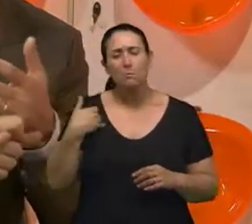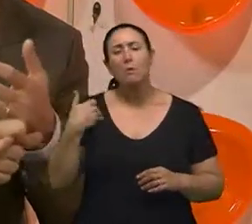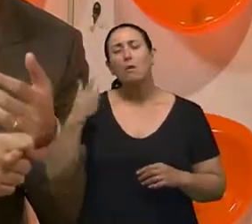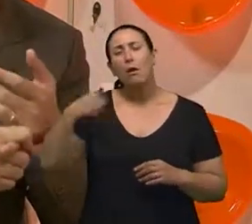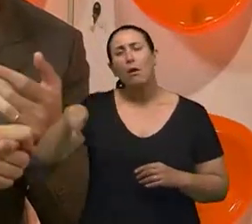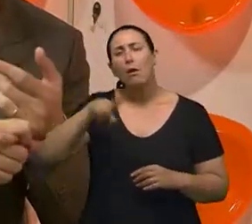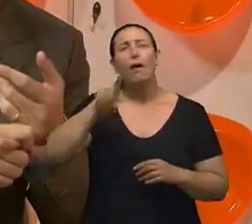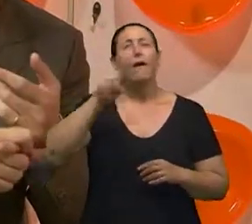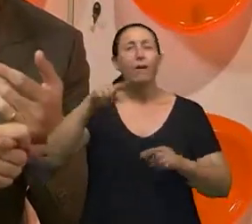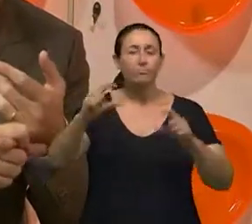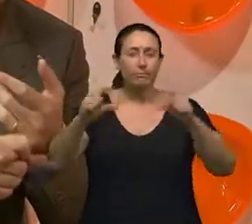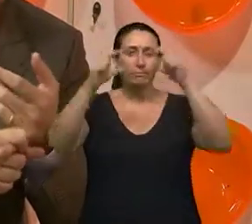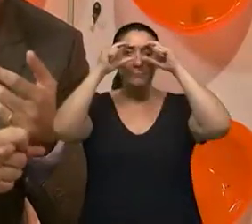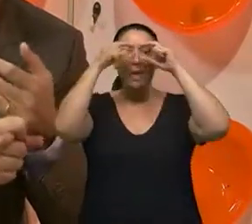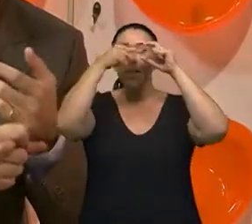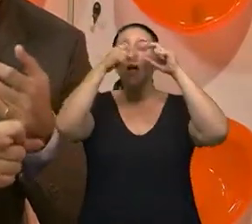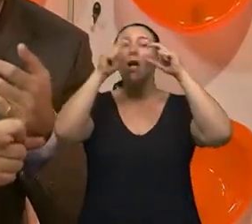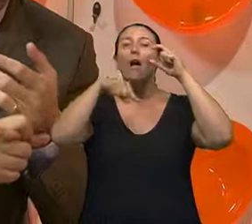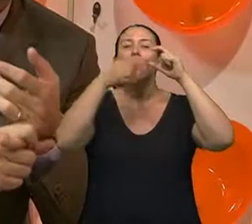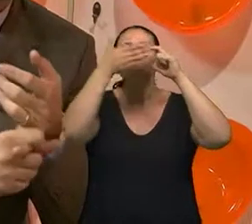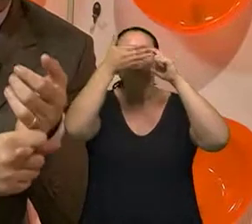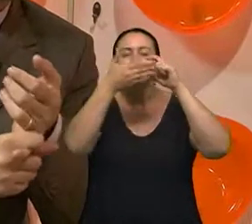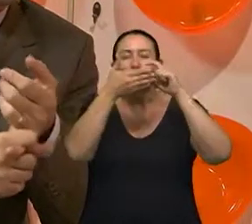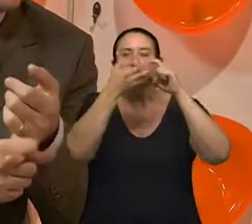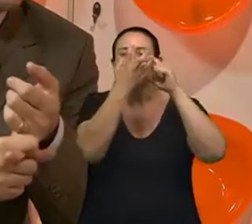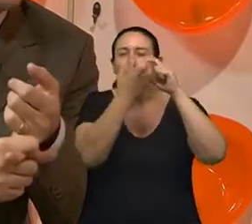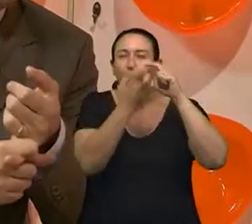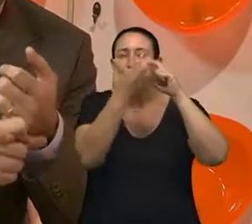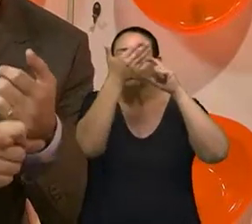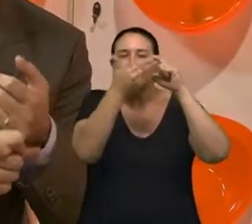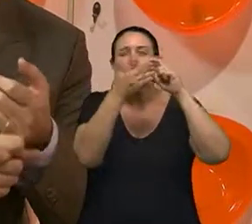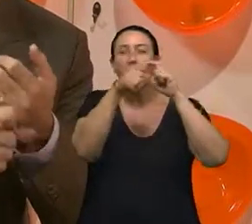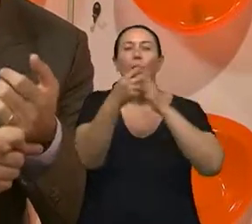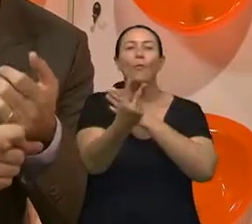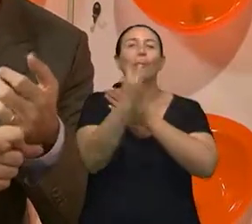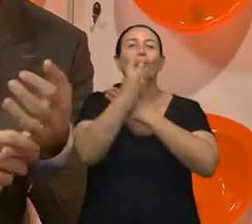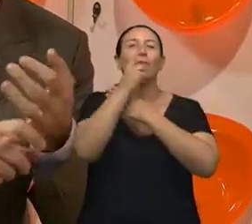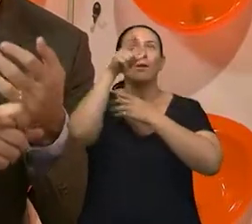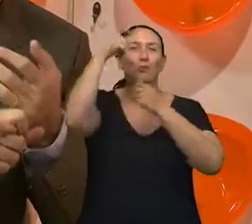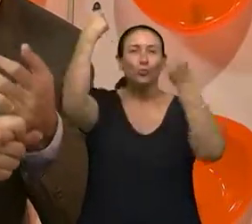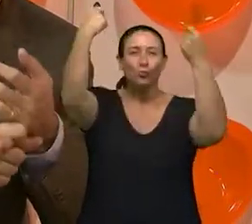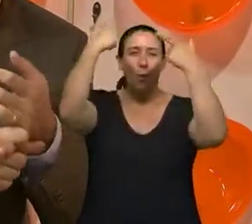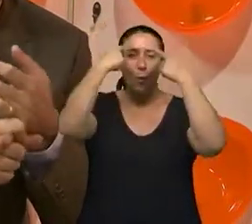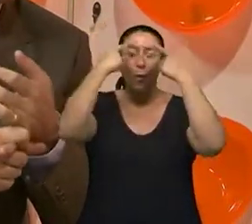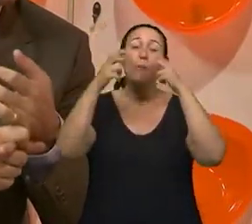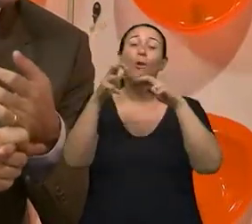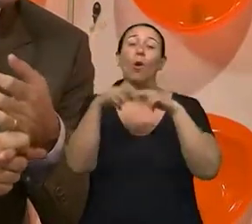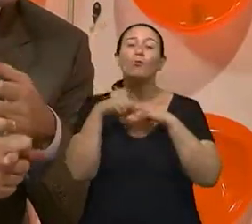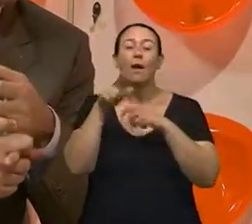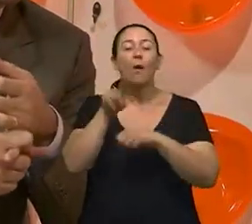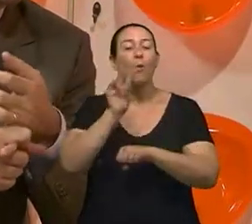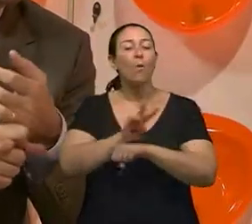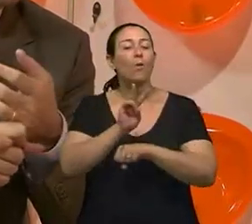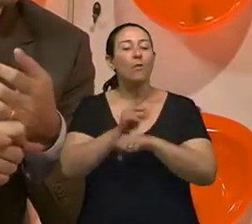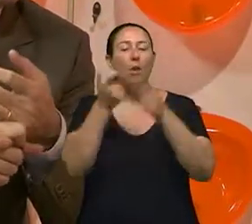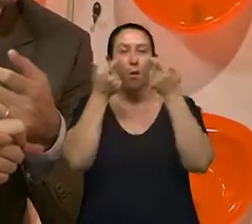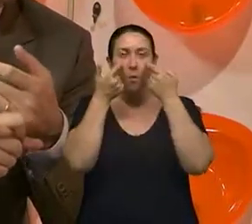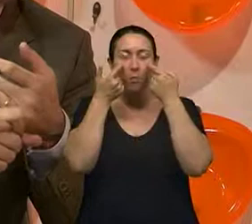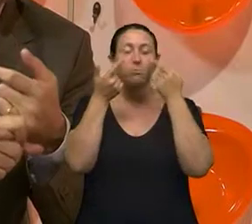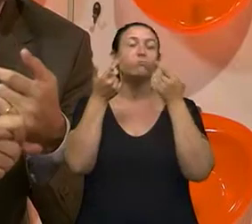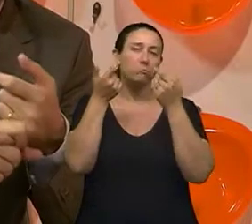com óculos de proteção solar, que evita ultravioleta, UVA e UVB, no sentido de proteger